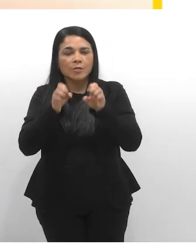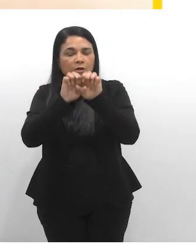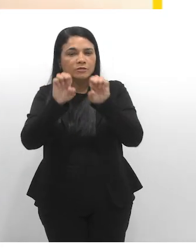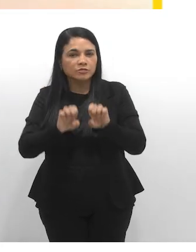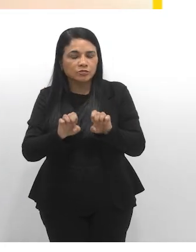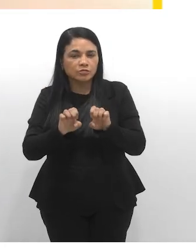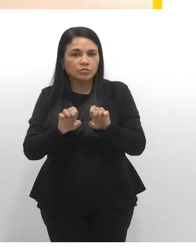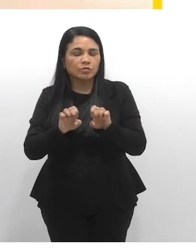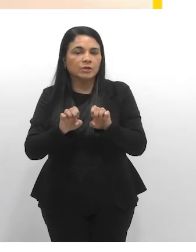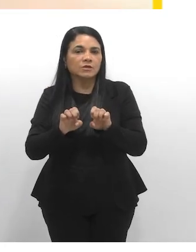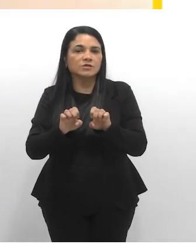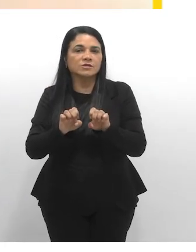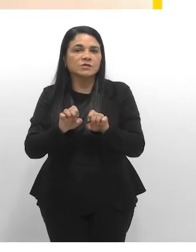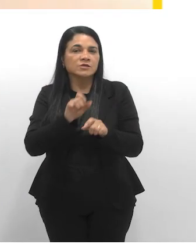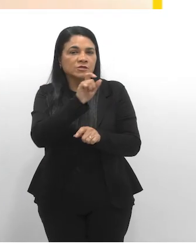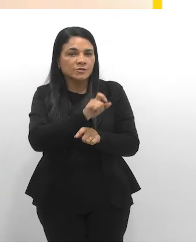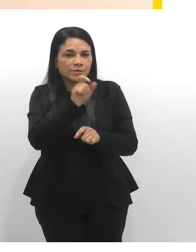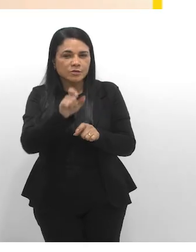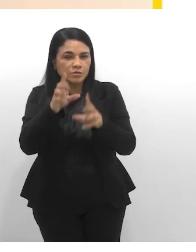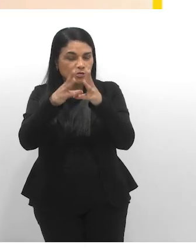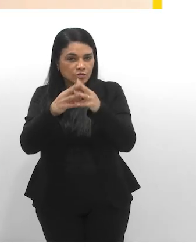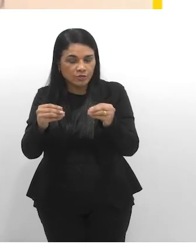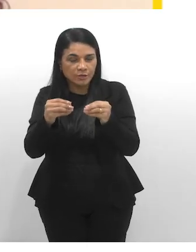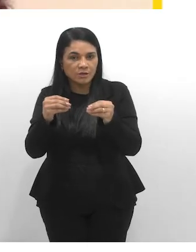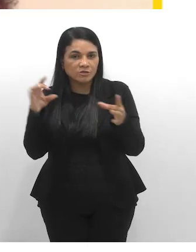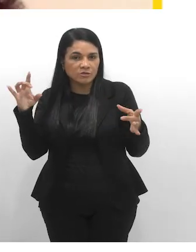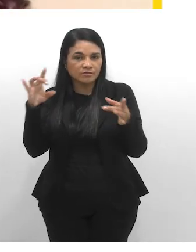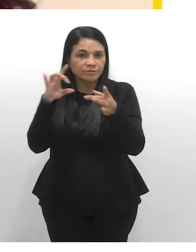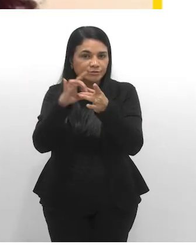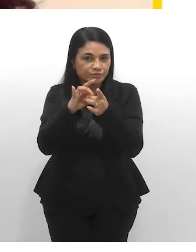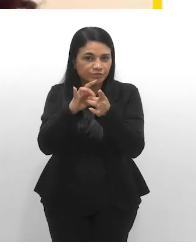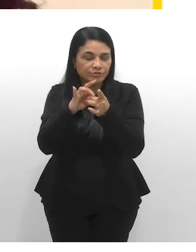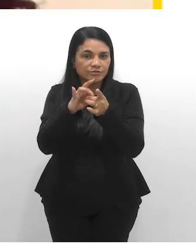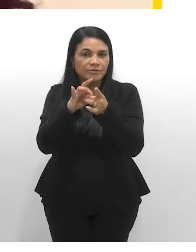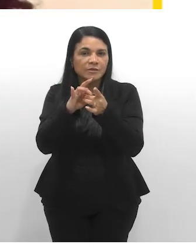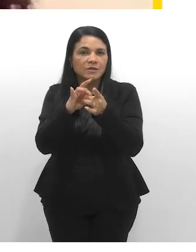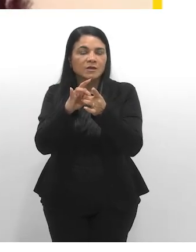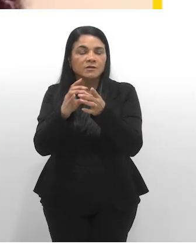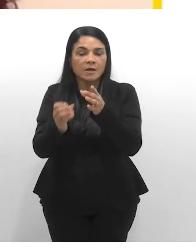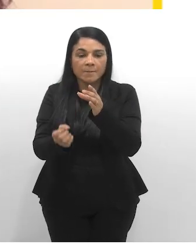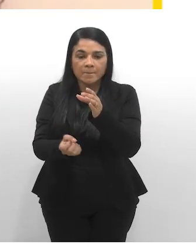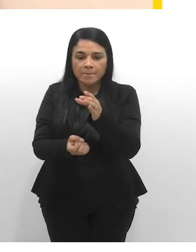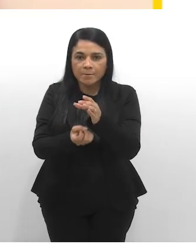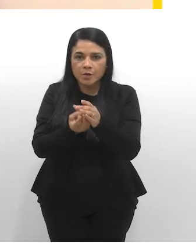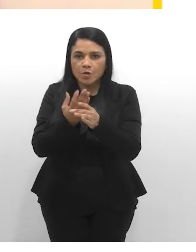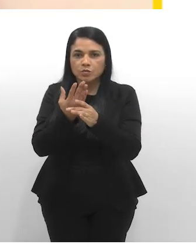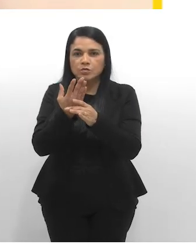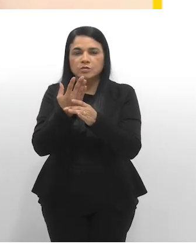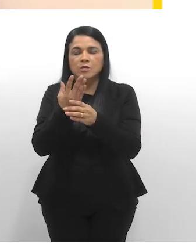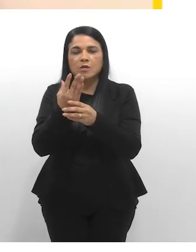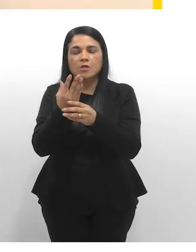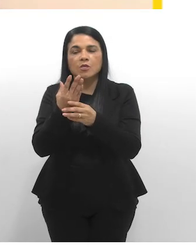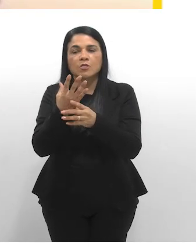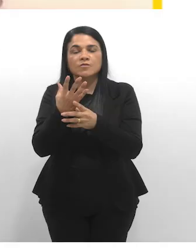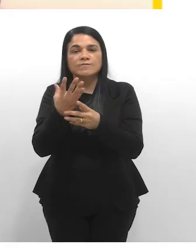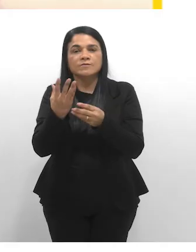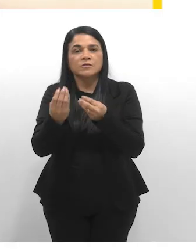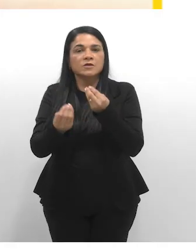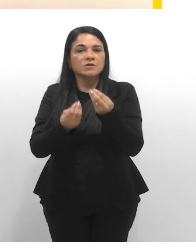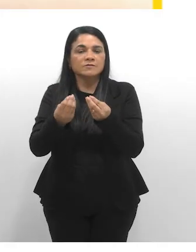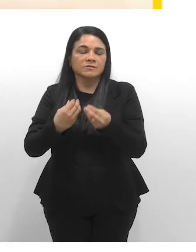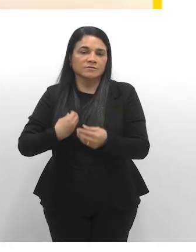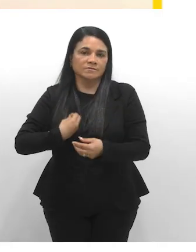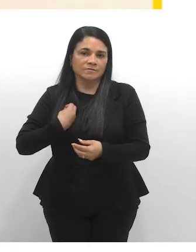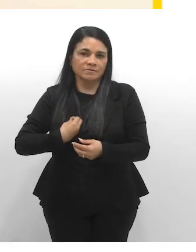trazendo o quanto que a estrutura de caso como esses estão alinhavados na própria produção, né, na